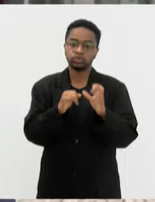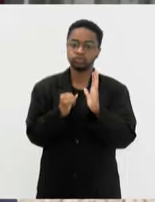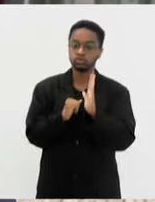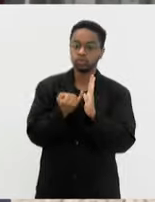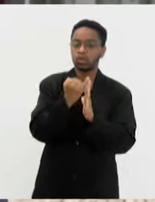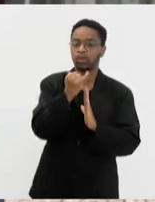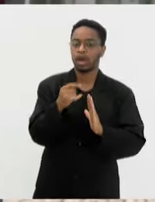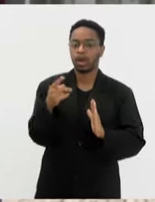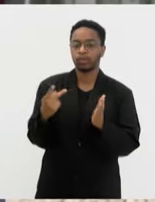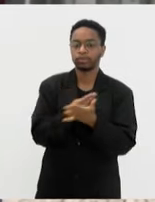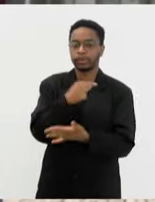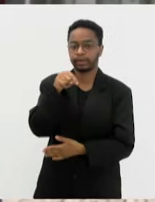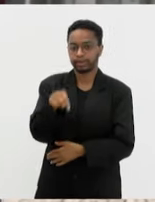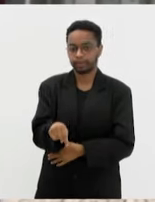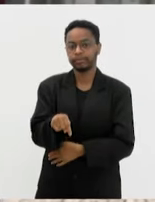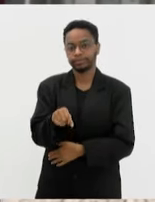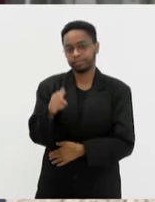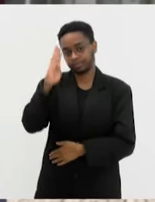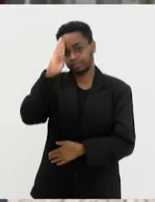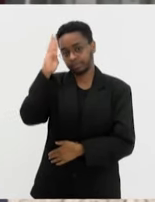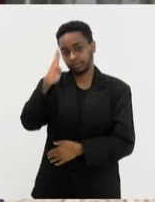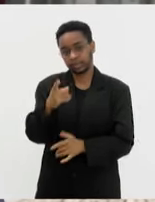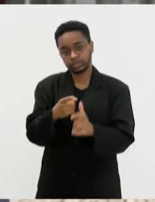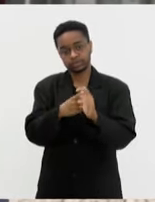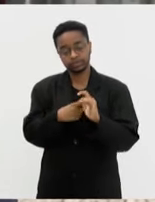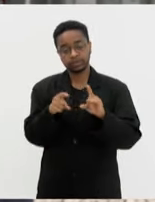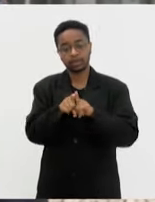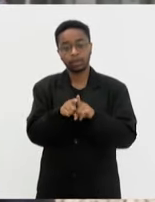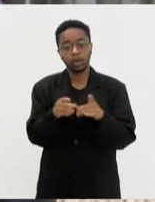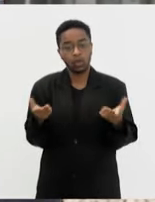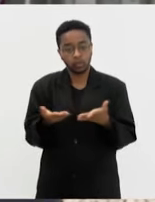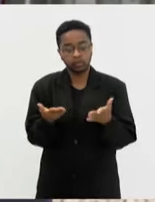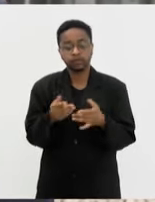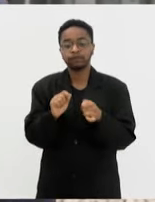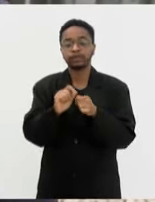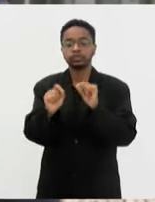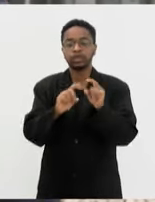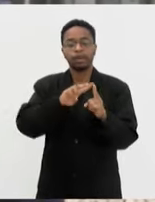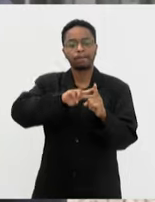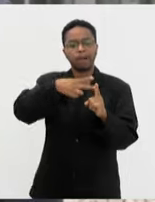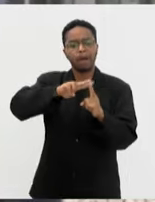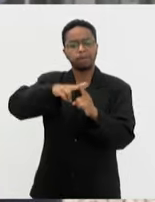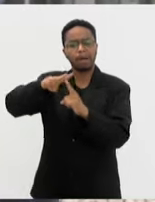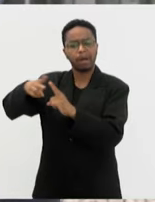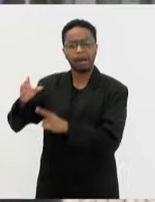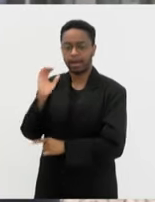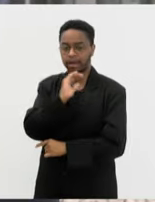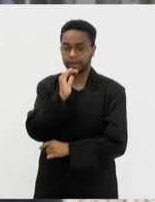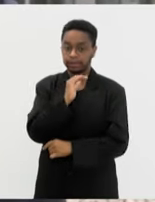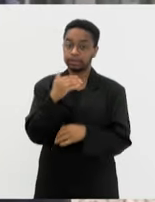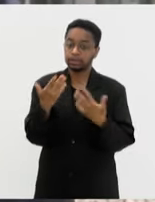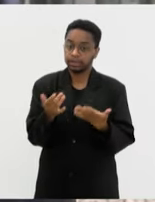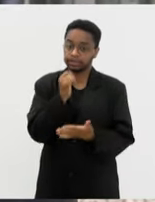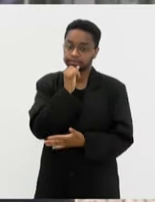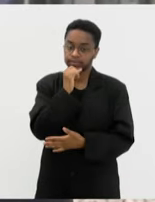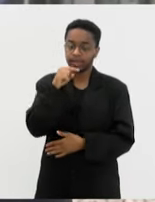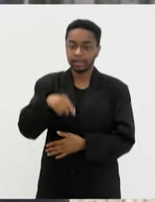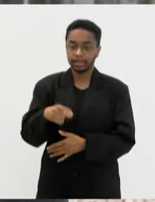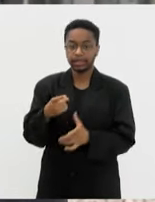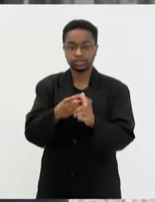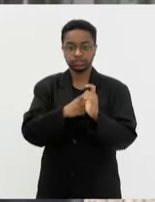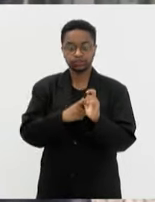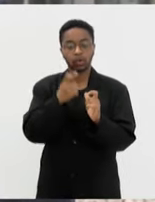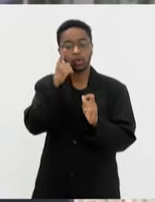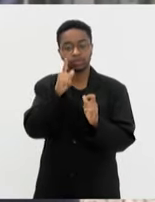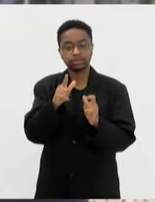é aplicado no principal da dívida e hoje faz com que a dívida cresça números incríveis. Por exemplo, a nossa dívida do Rio de Janeiro consegue